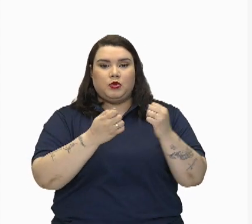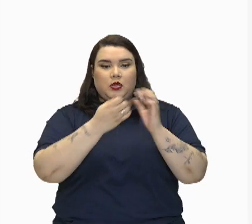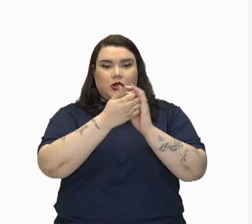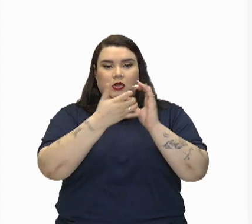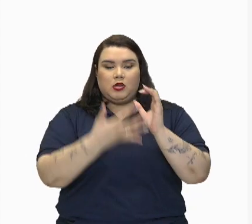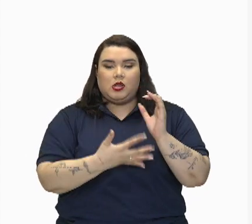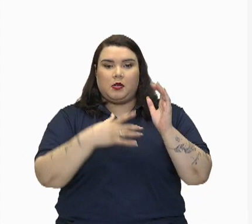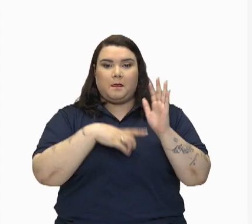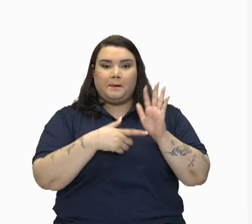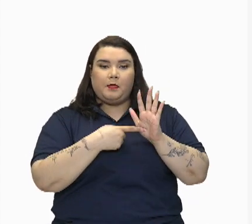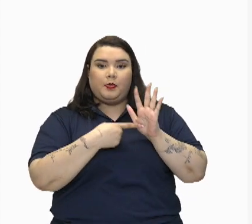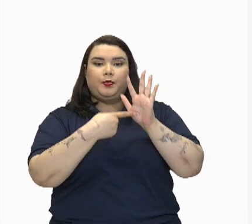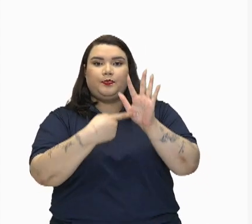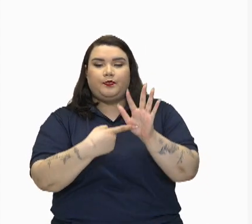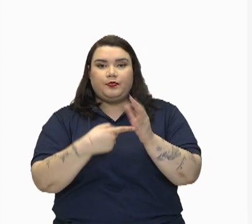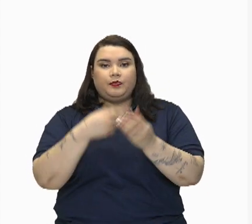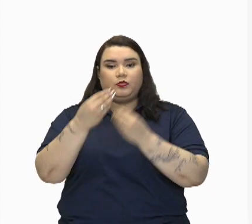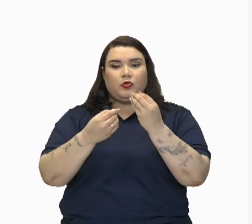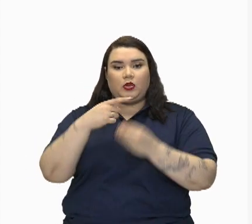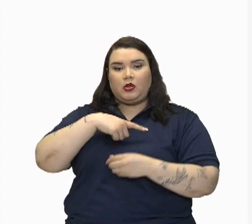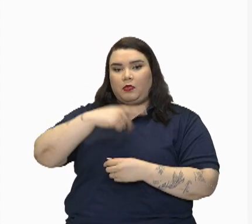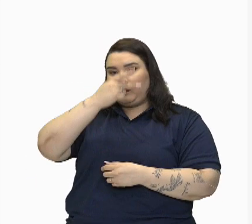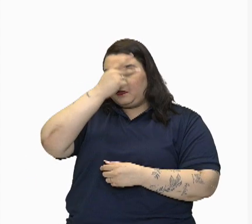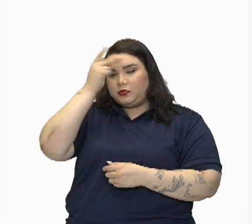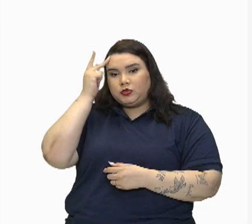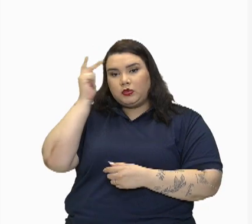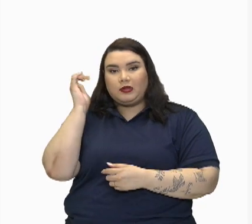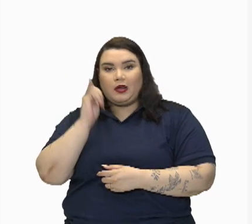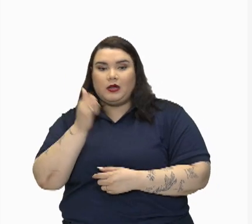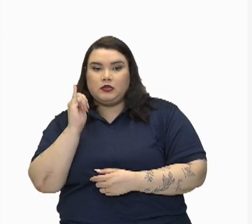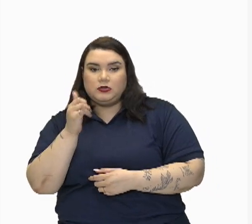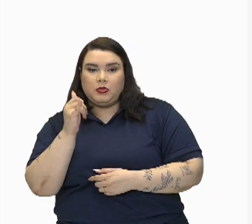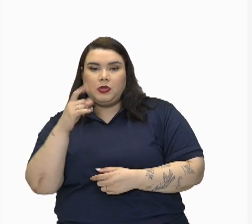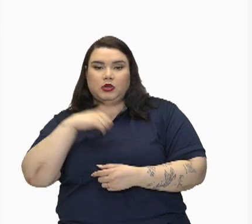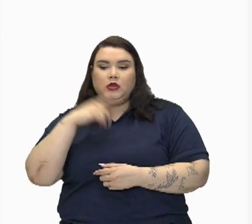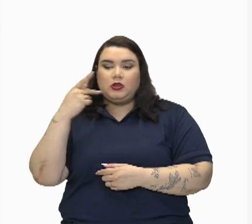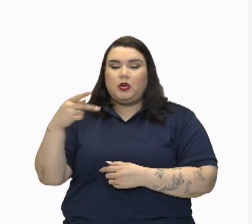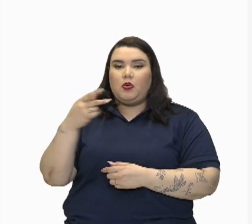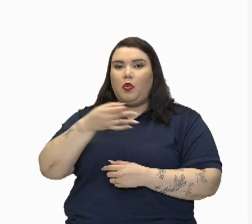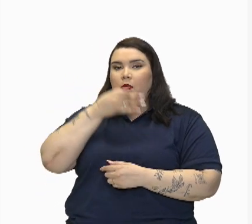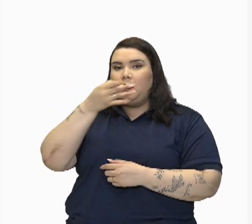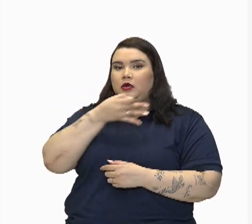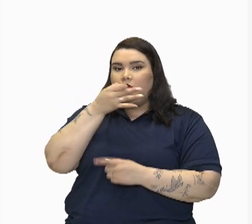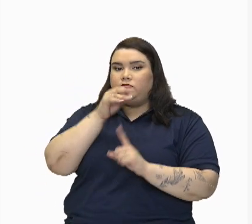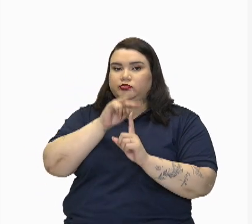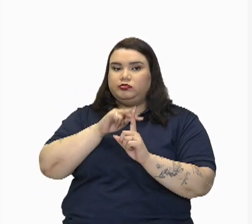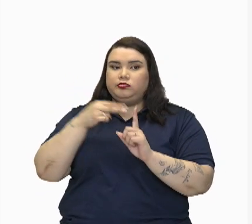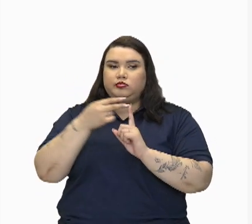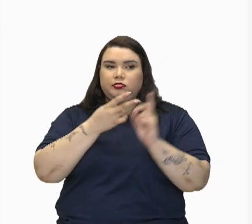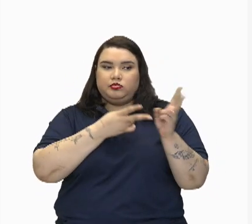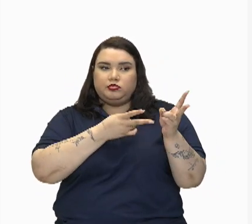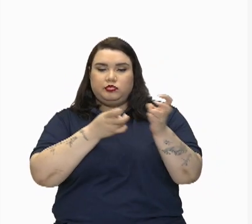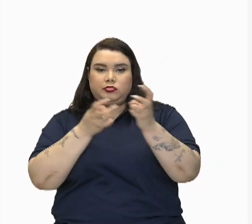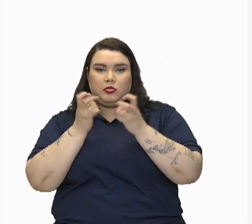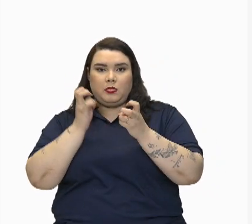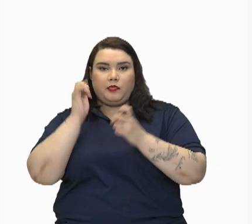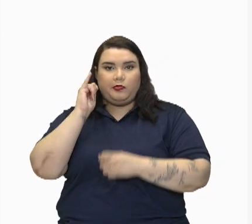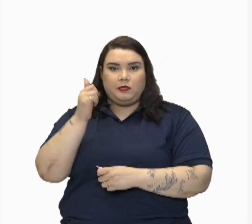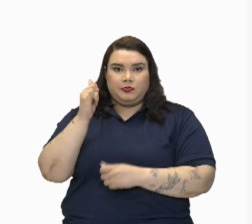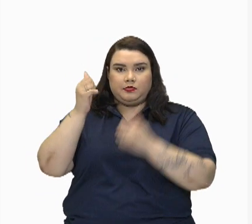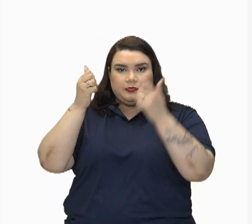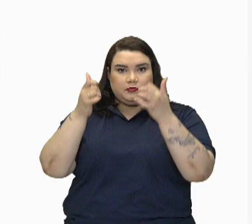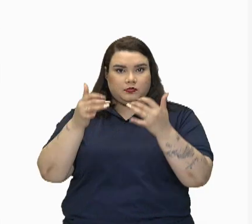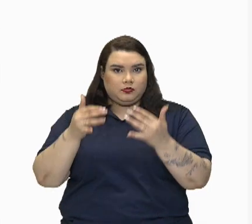e evidenciados por um narrador, com base no seu ponto de vista, foco